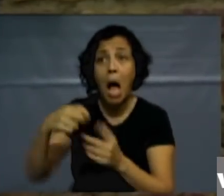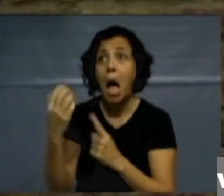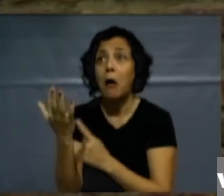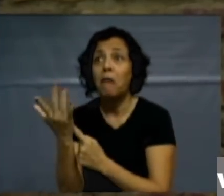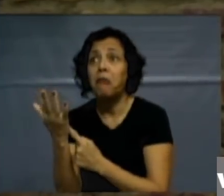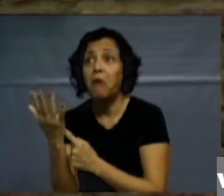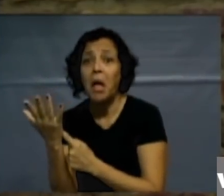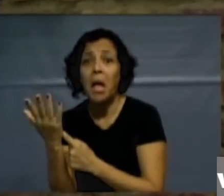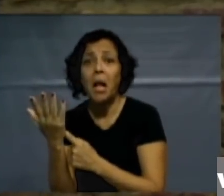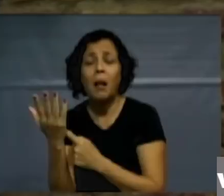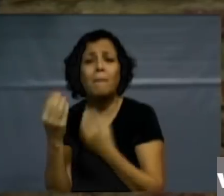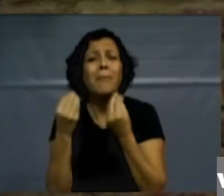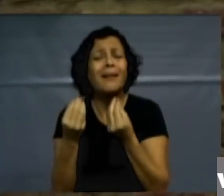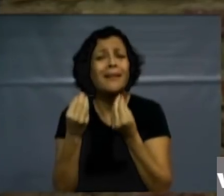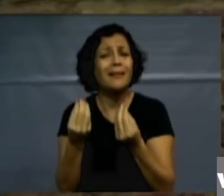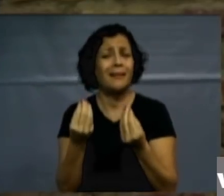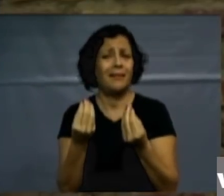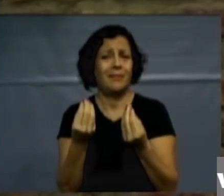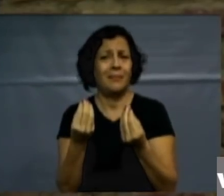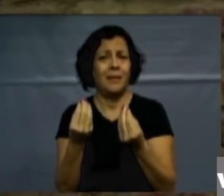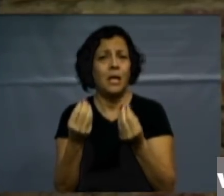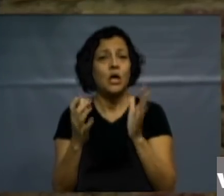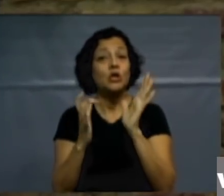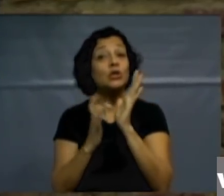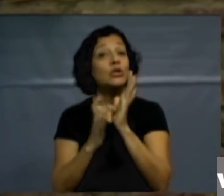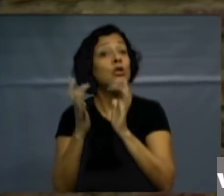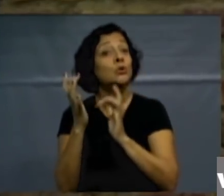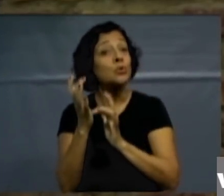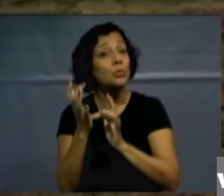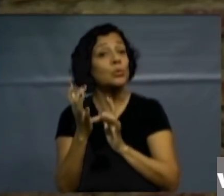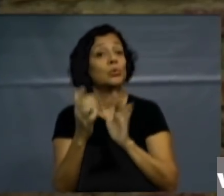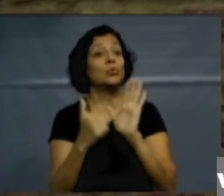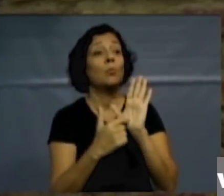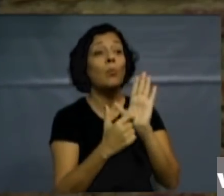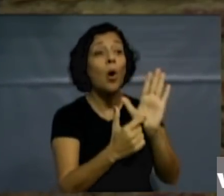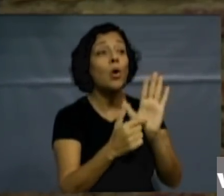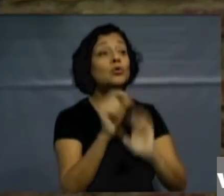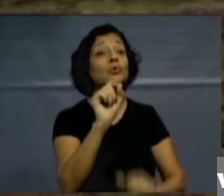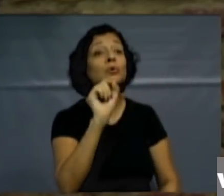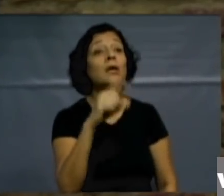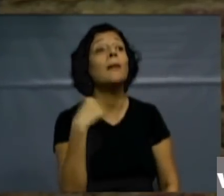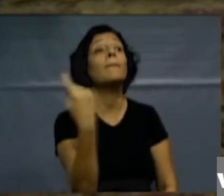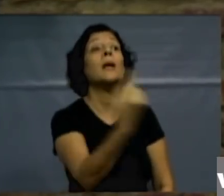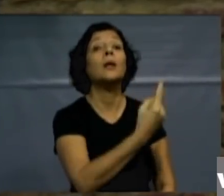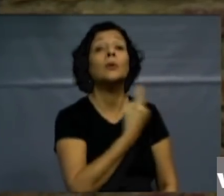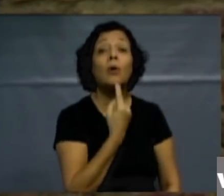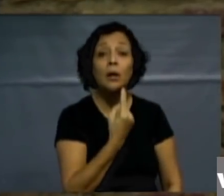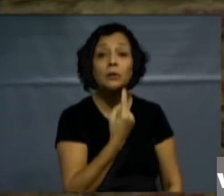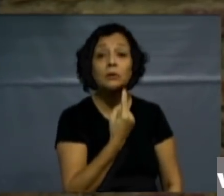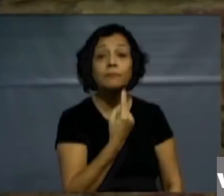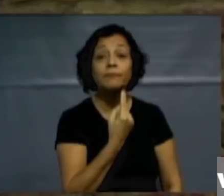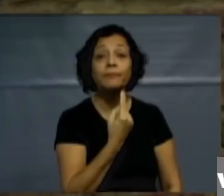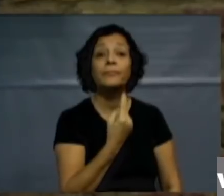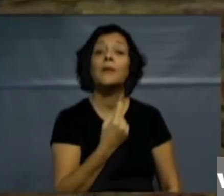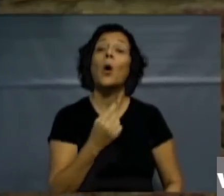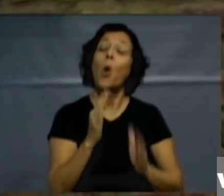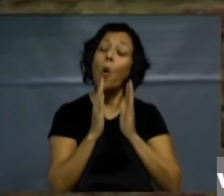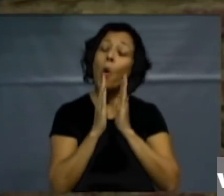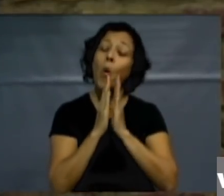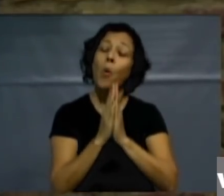O que Jesus vai dizer para nós? O que nós precisávamos para nos aproximar mais do Pai?